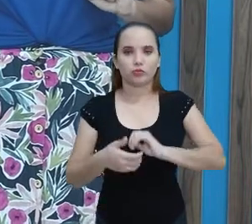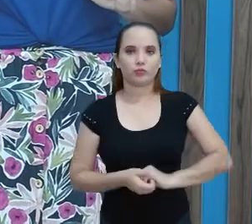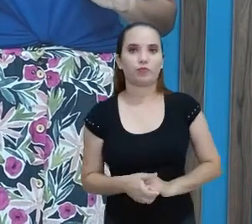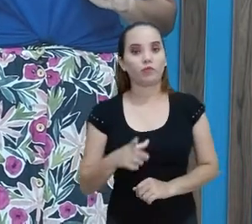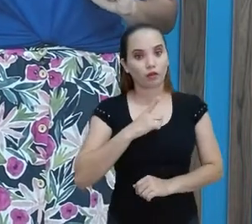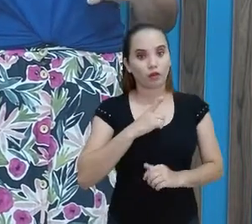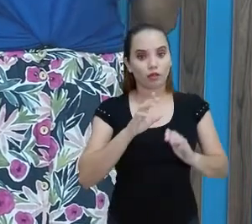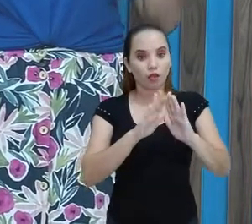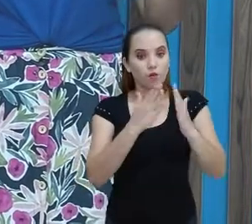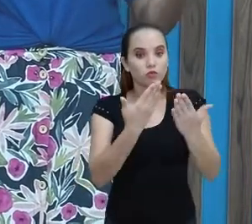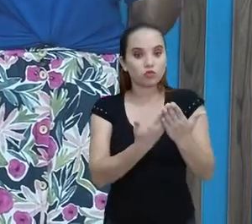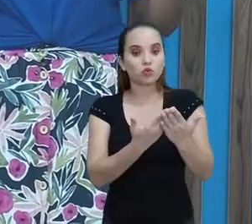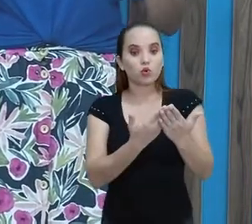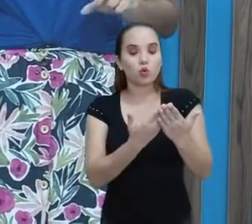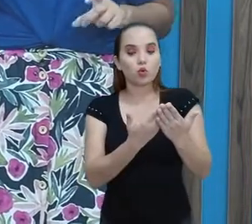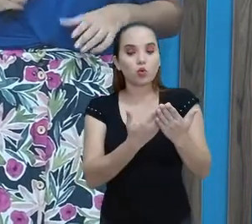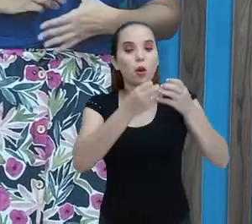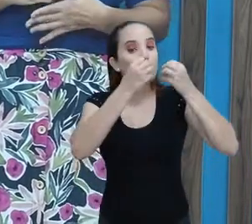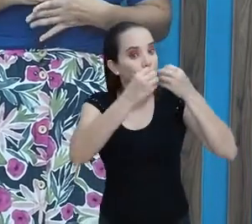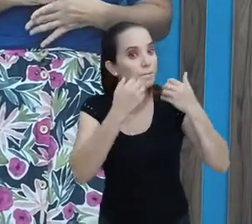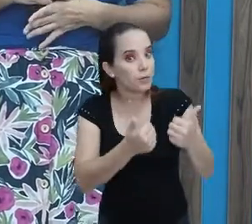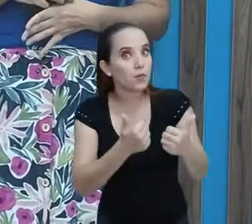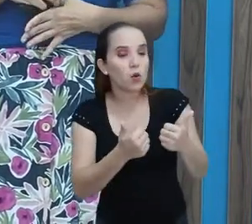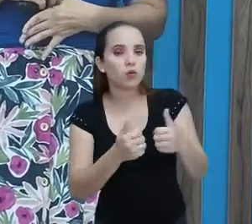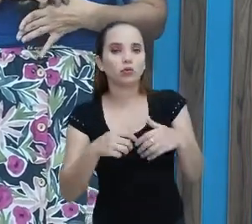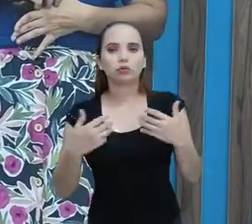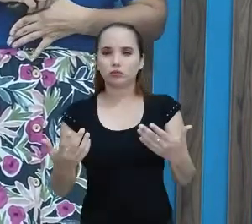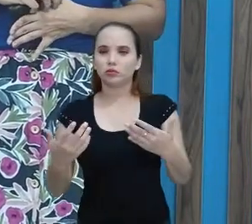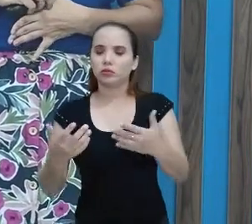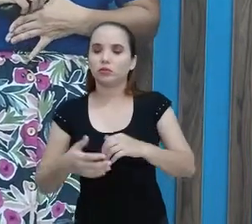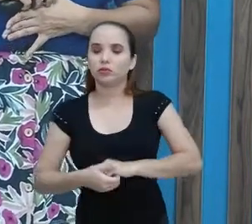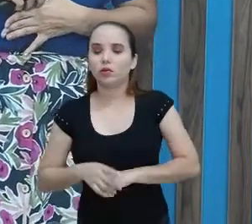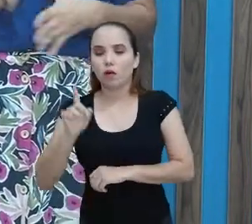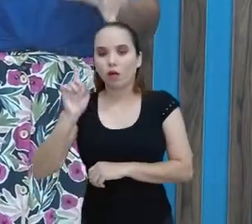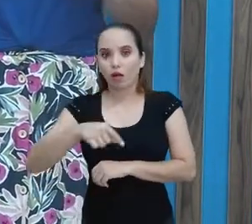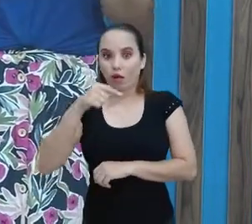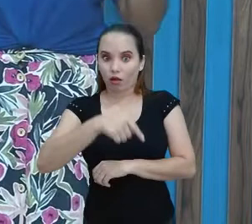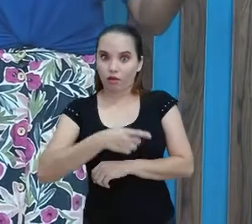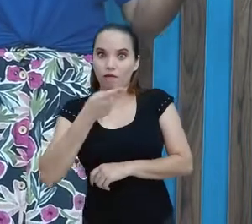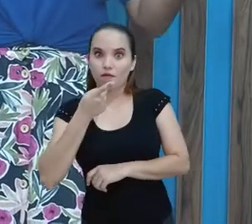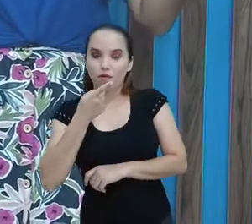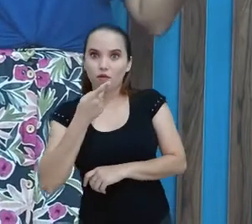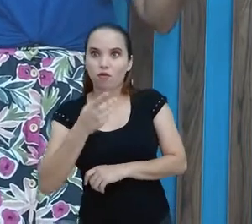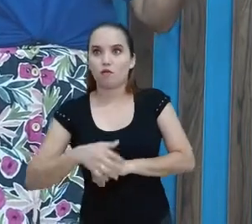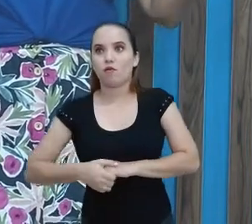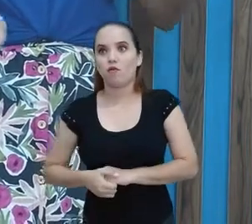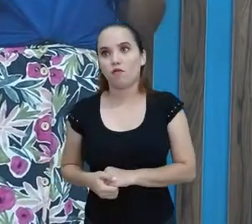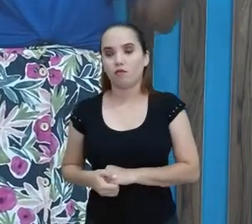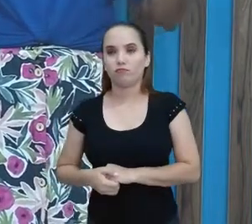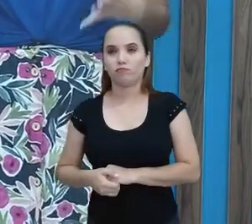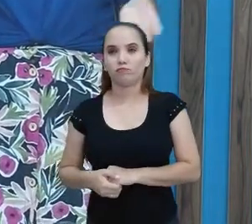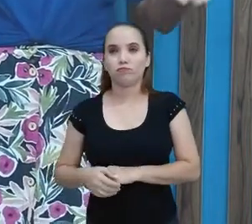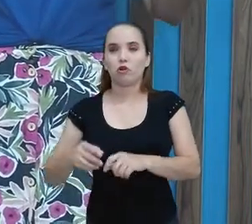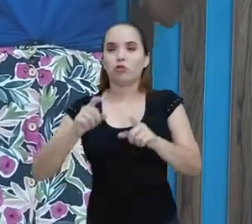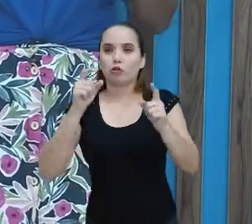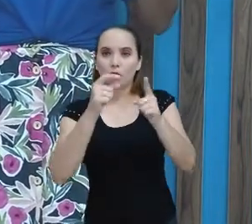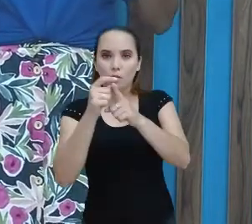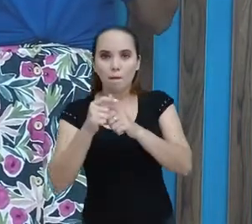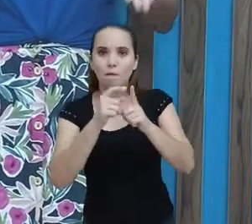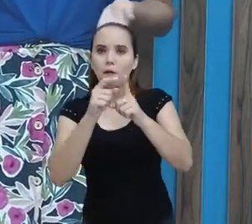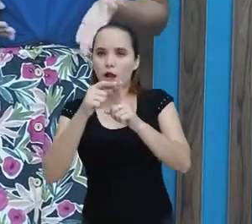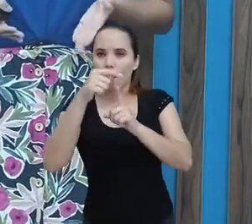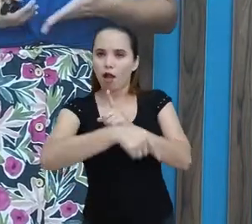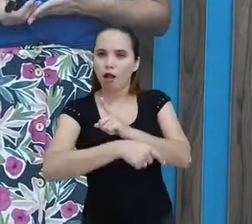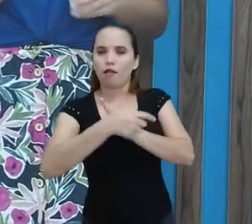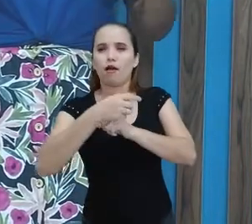um advérbio muito e o adjetivo boa, né, formando uma locução adjetiva aí,